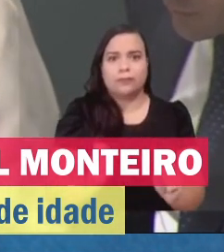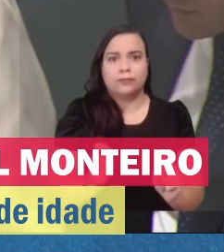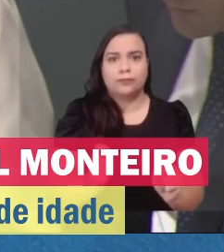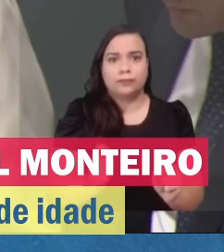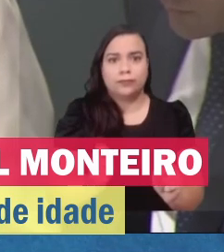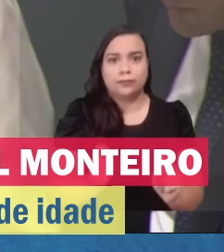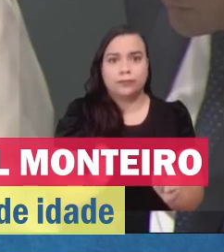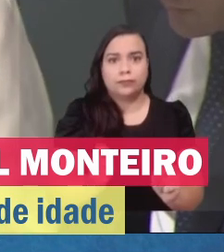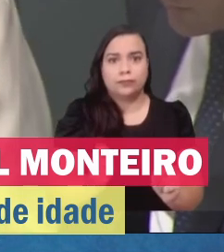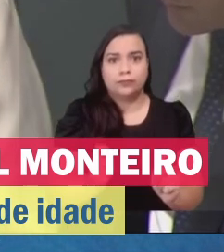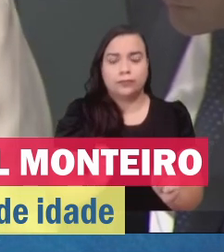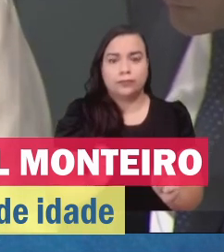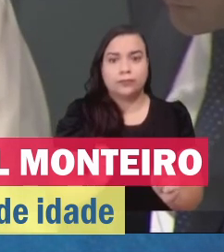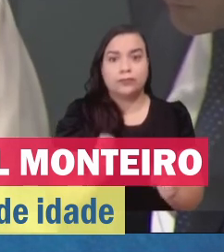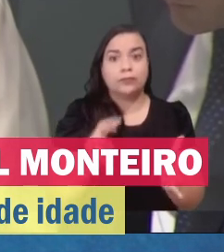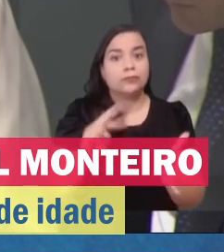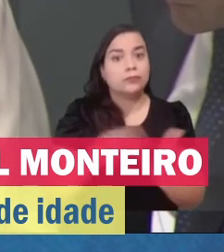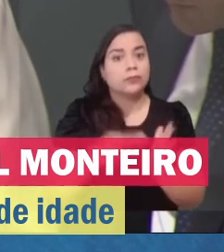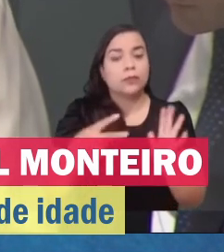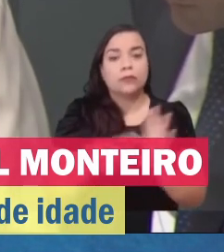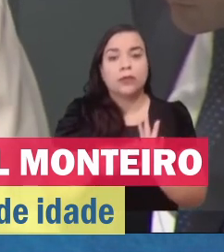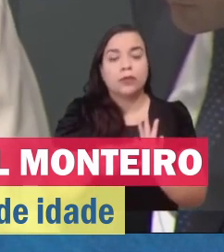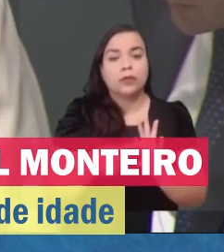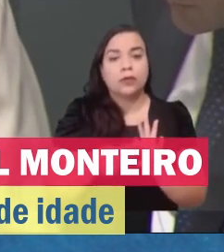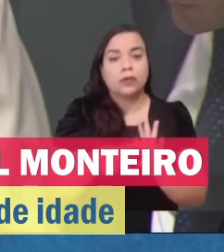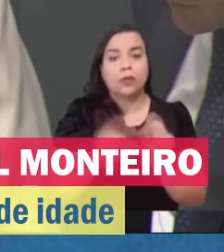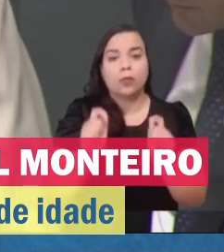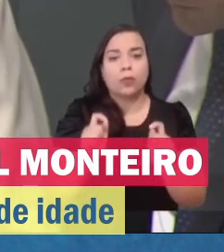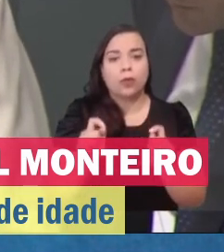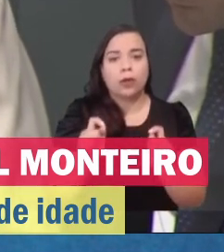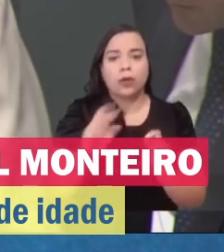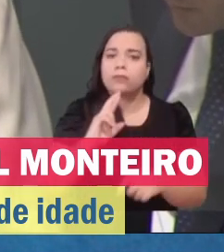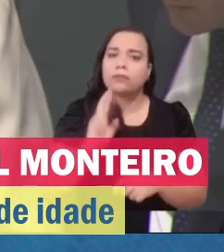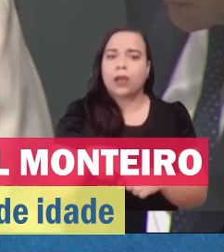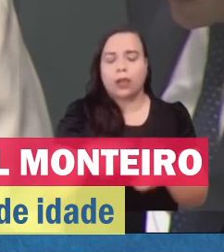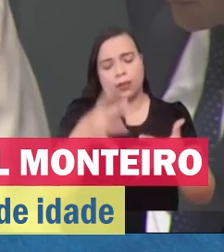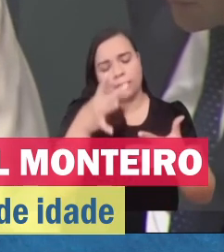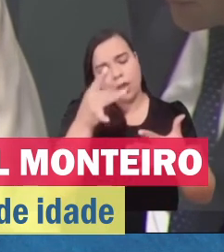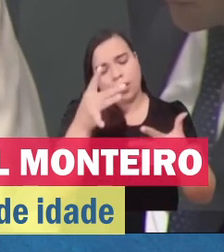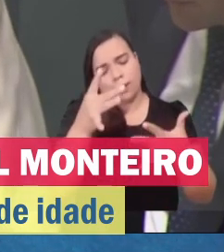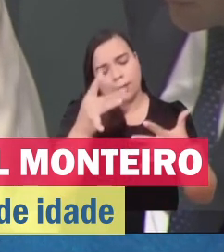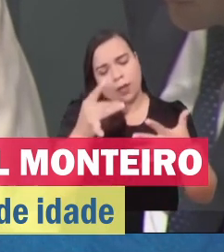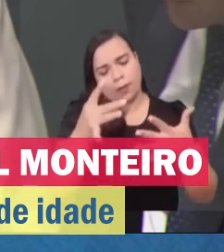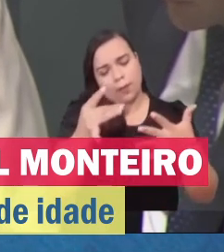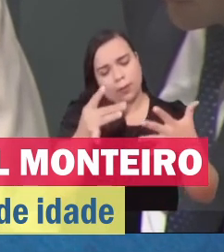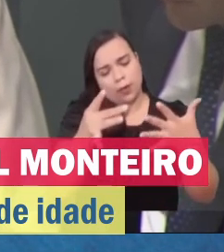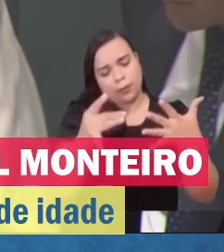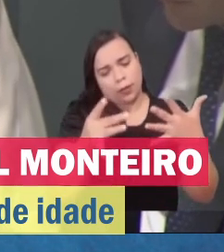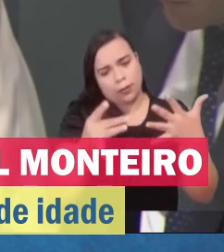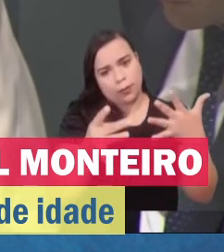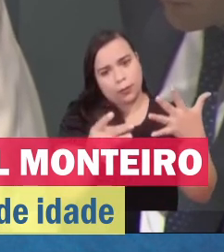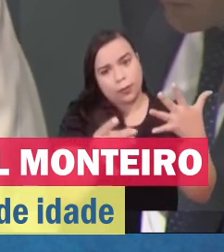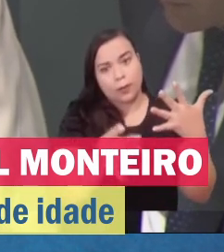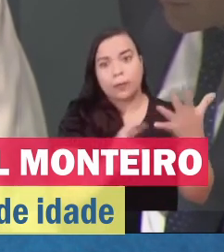que significa dizer que as especificidades que circundam os crimes de